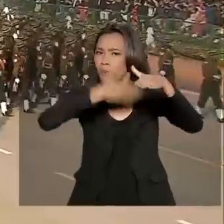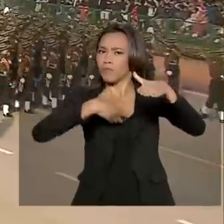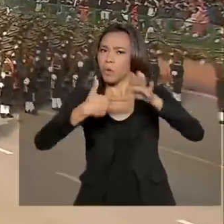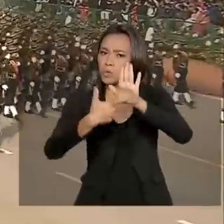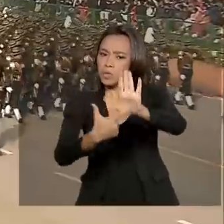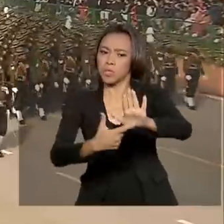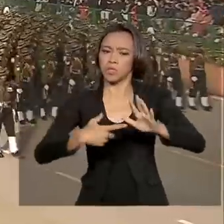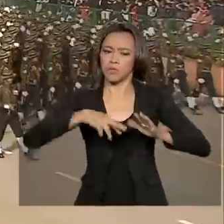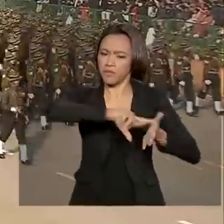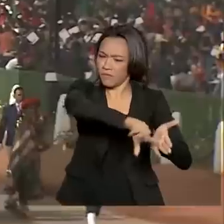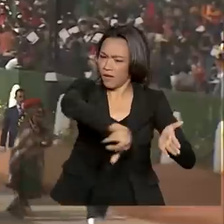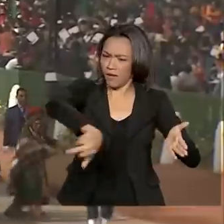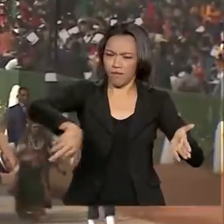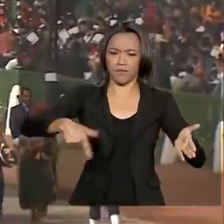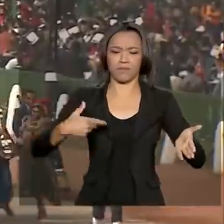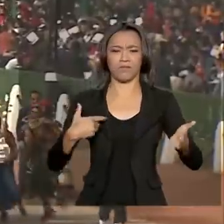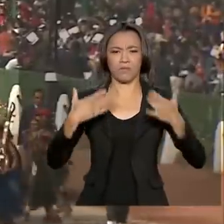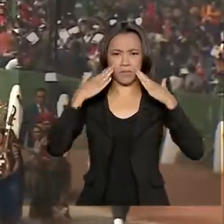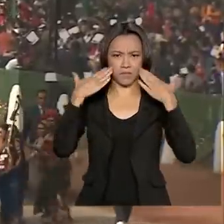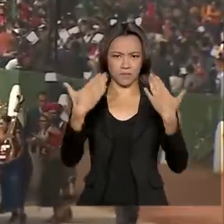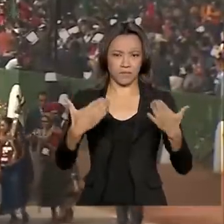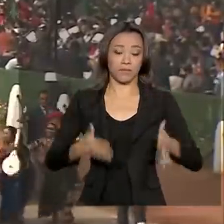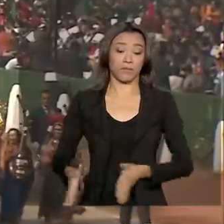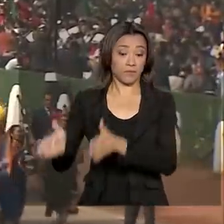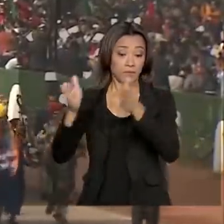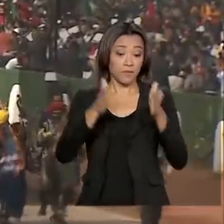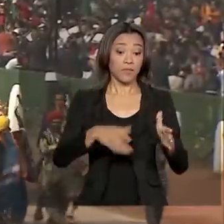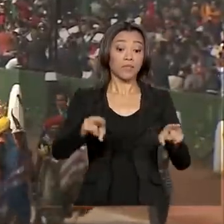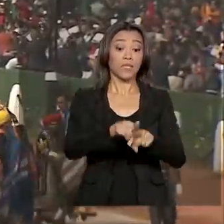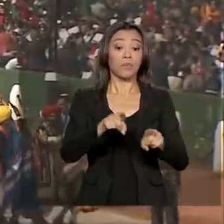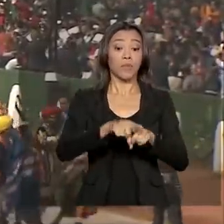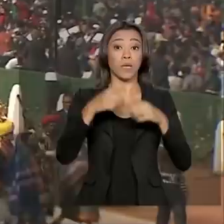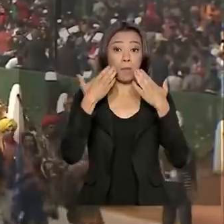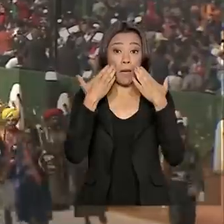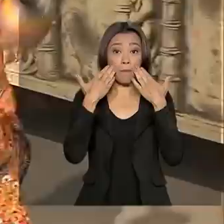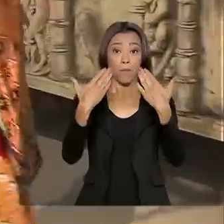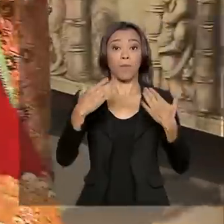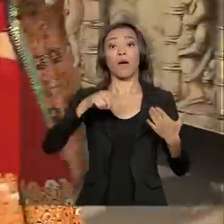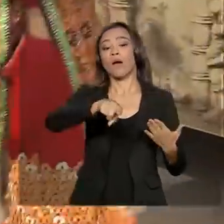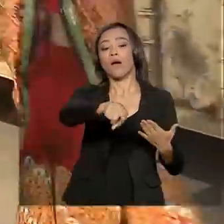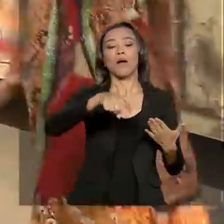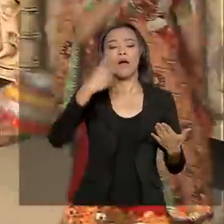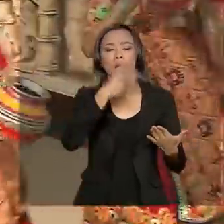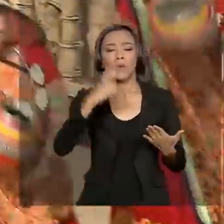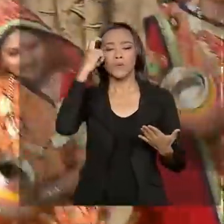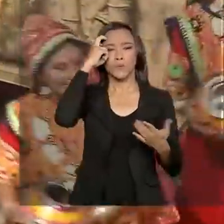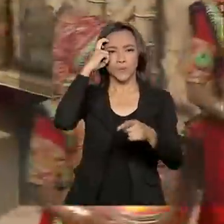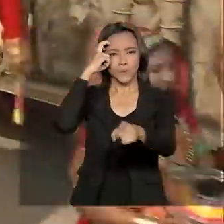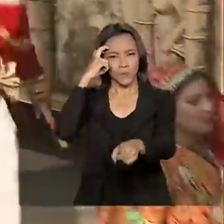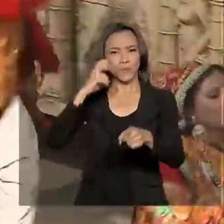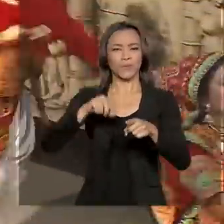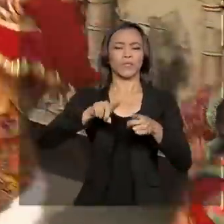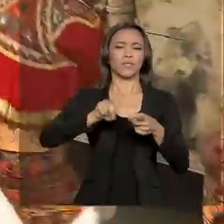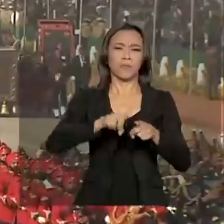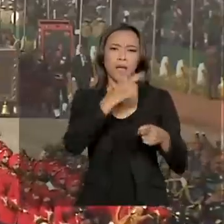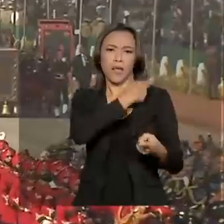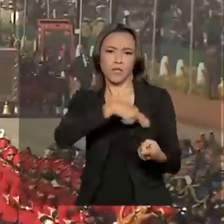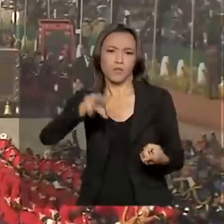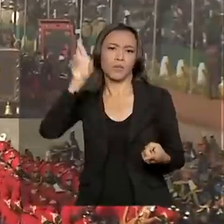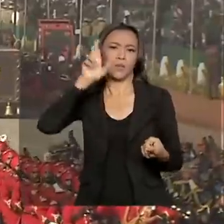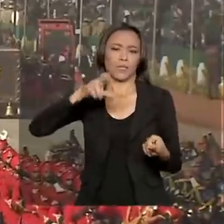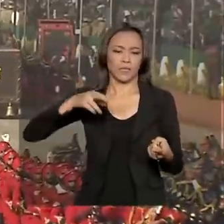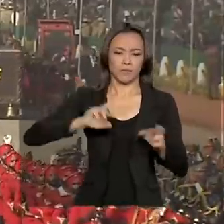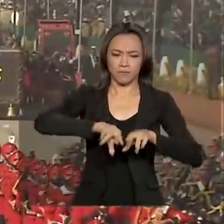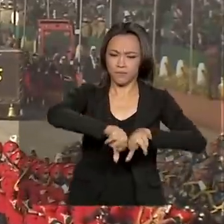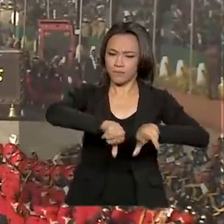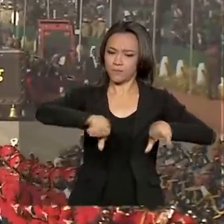das mais variadas. Mas mostra também a diversidade de culturas, etnias e religiões que se